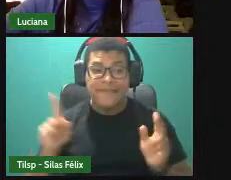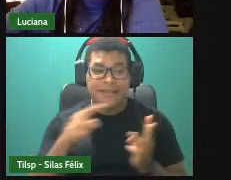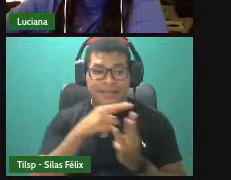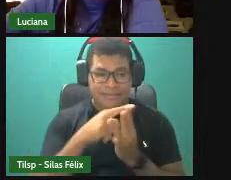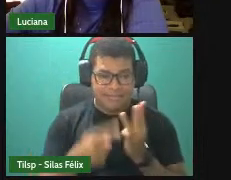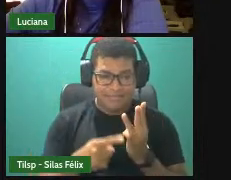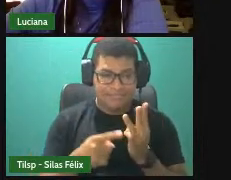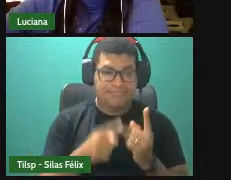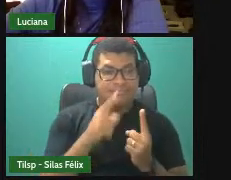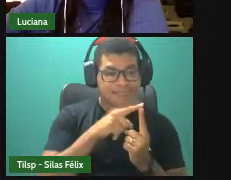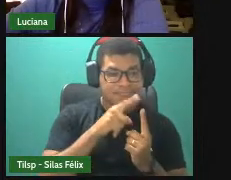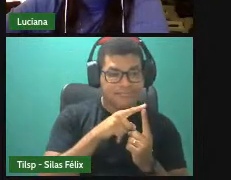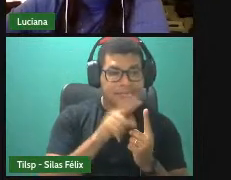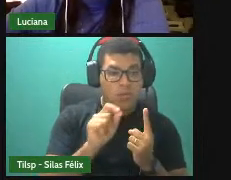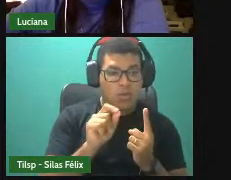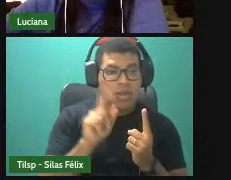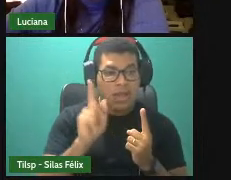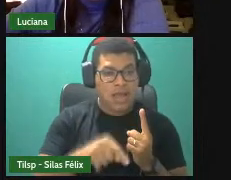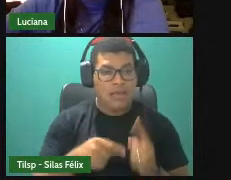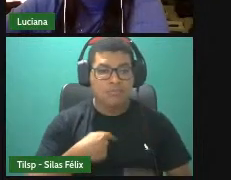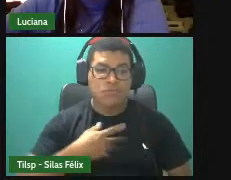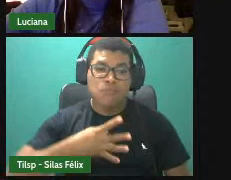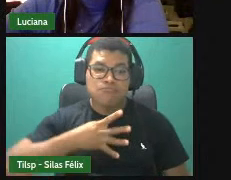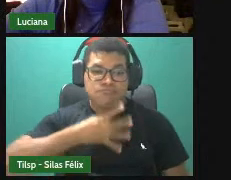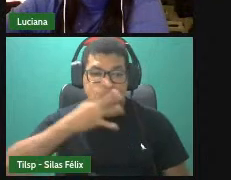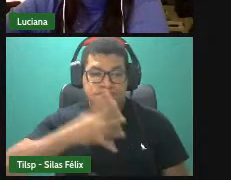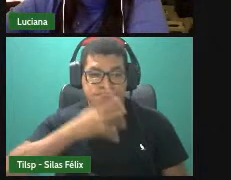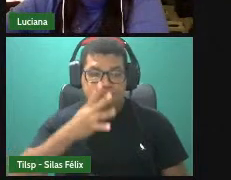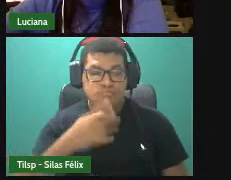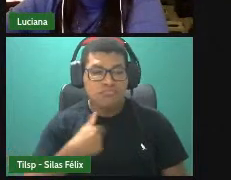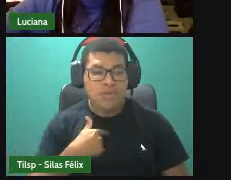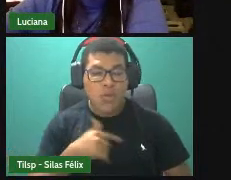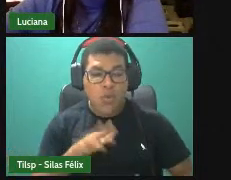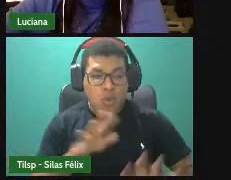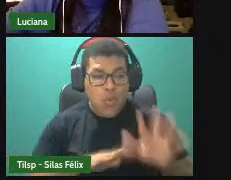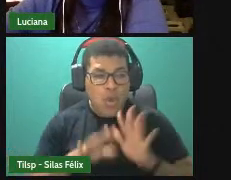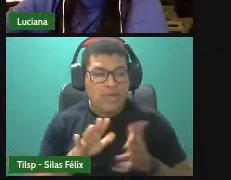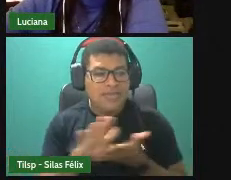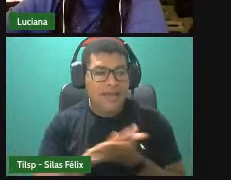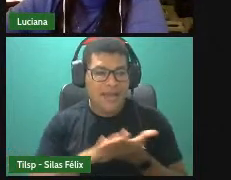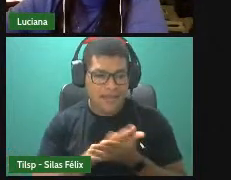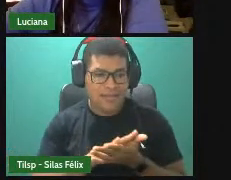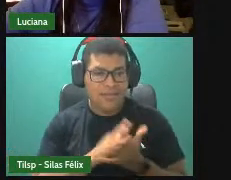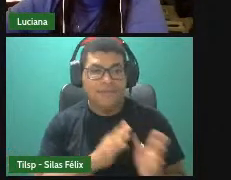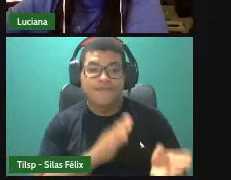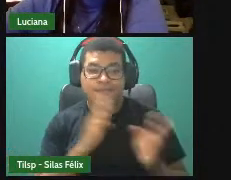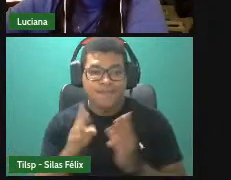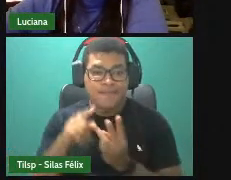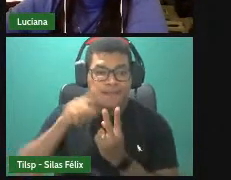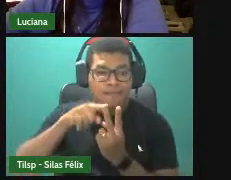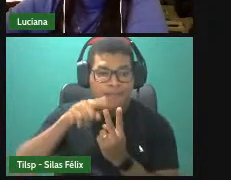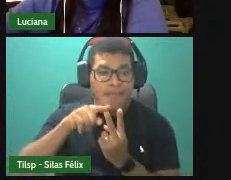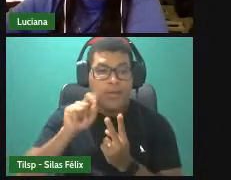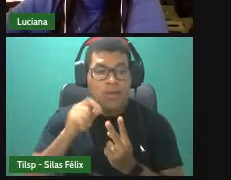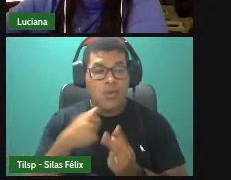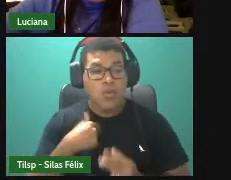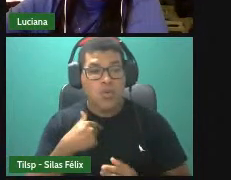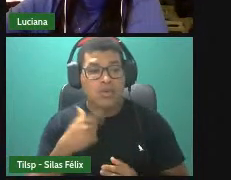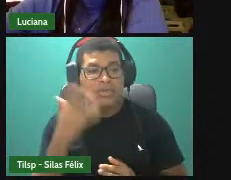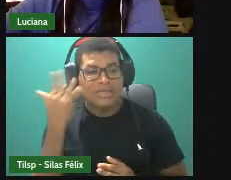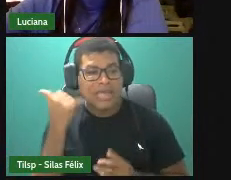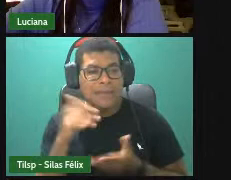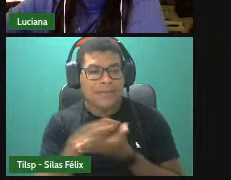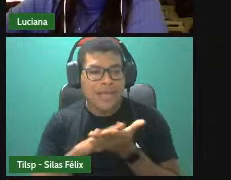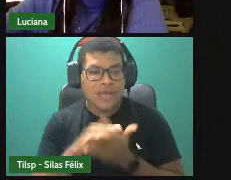imprudência seria uma ação precipitada sem uma cautela, a imperícia, uma inaptidão, uma ignorância, uma falta de qualificação